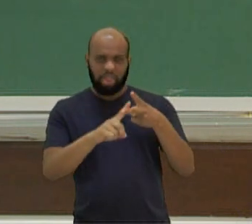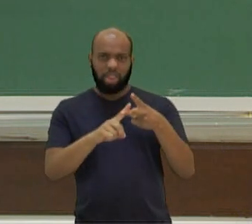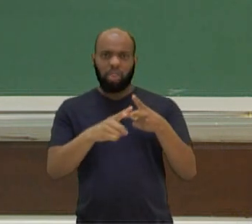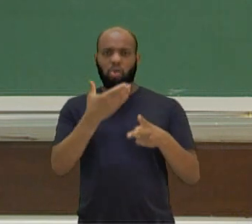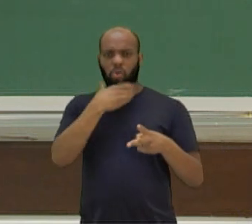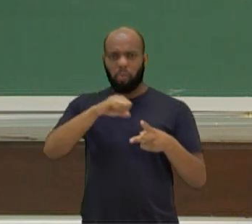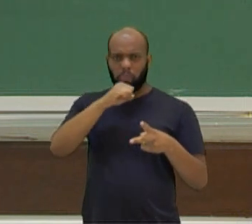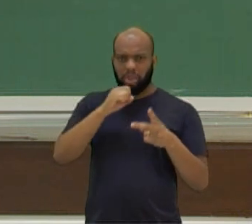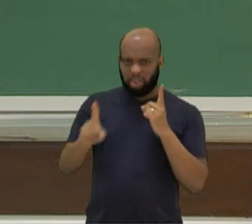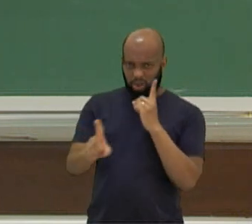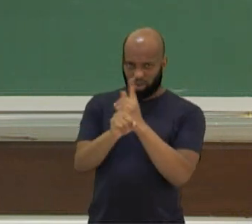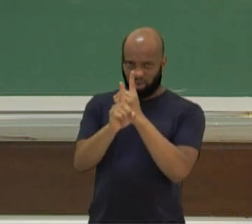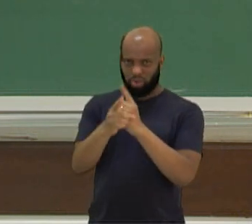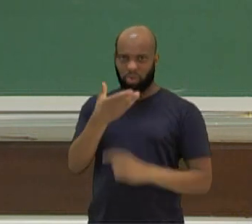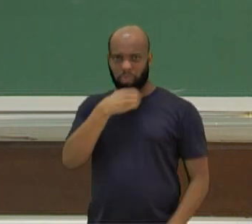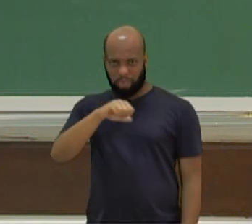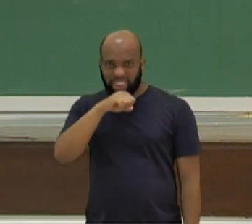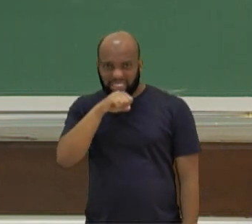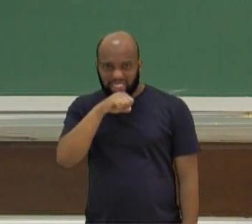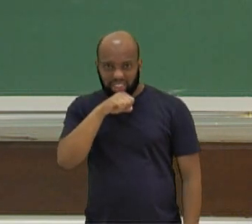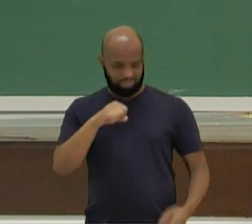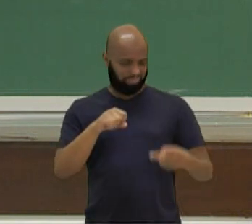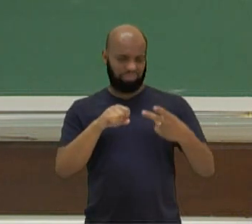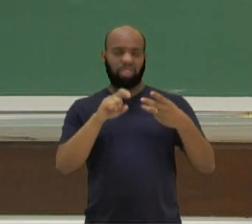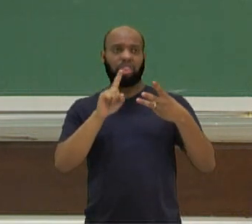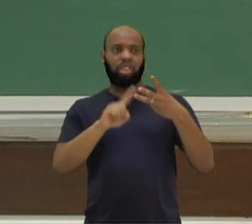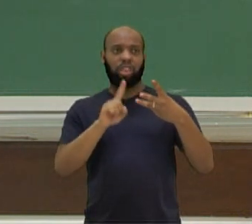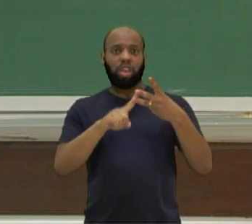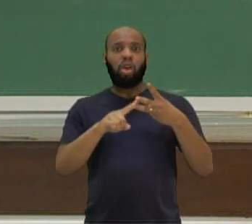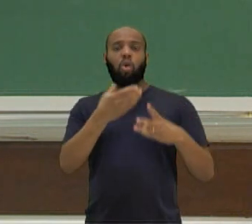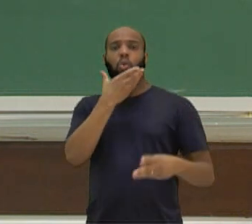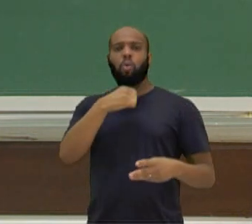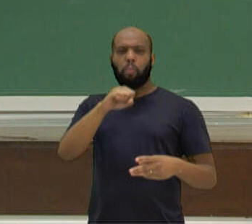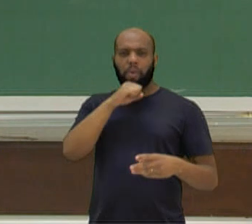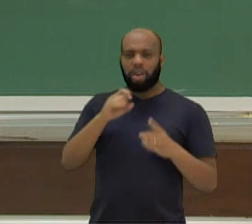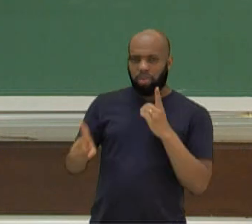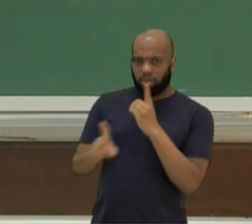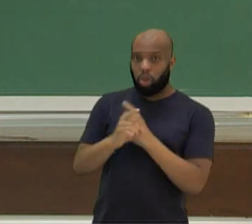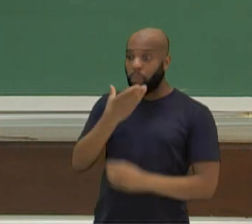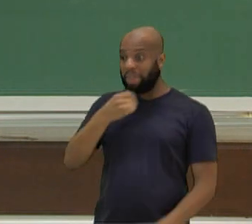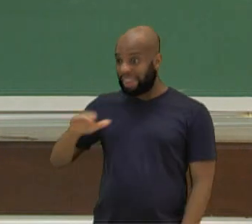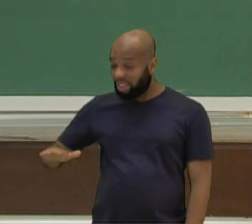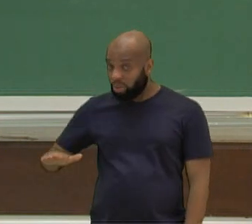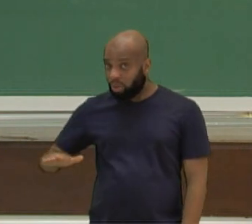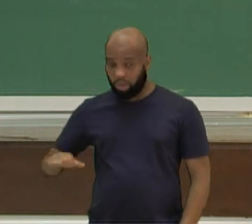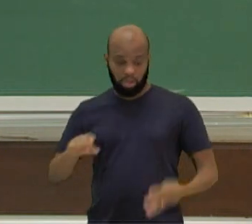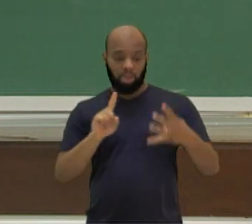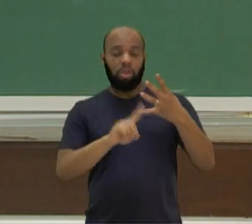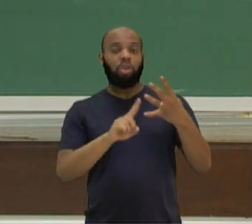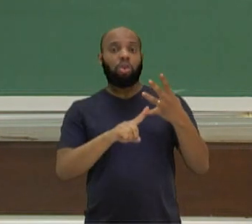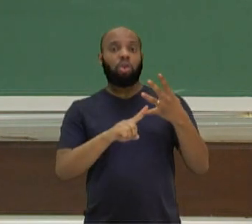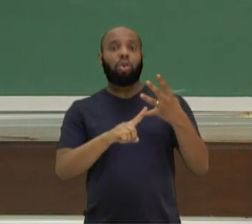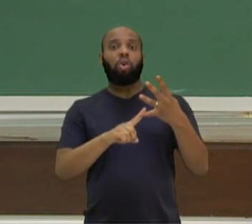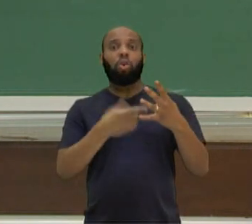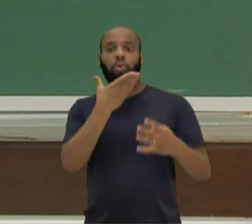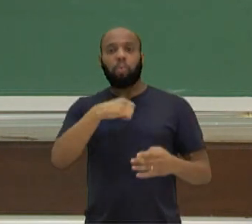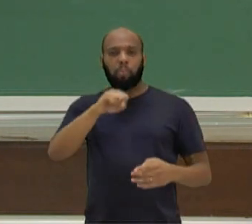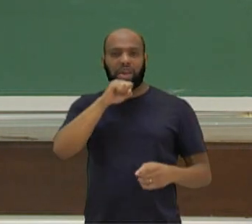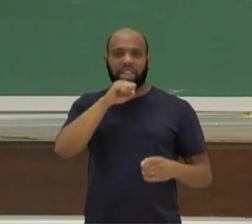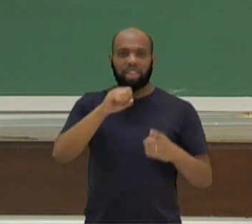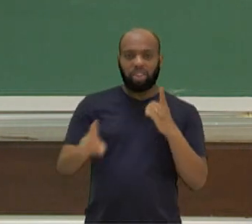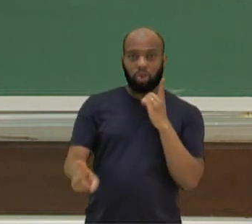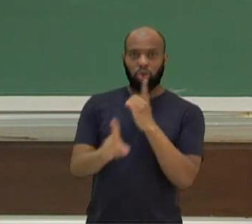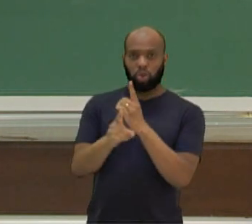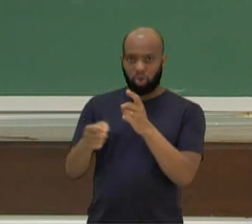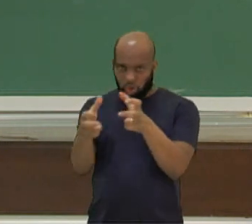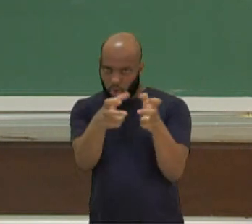encontrou o garoto? Será que ele encontrou os controles? Observe, a palavra já tem que ter aparecido antes